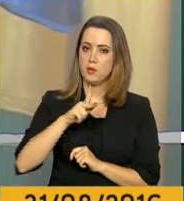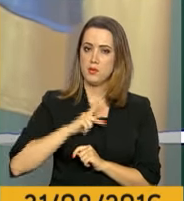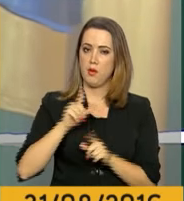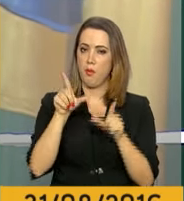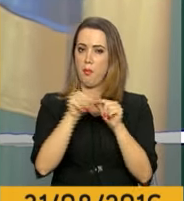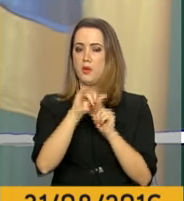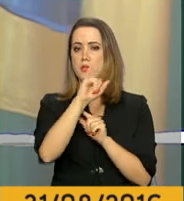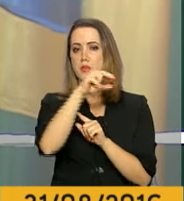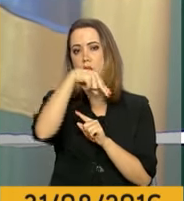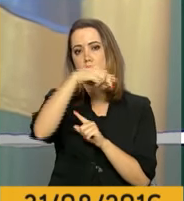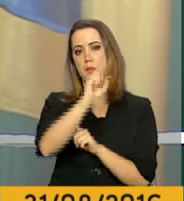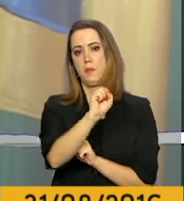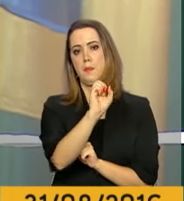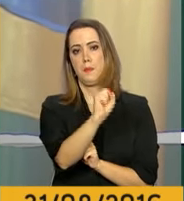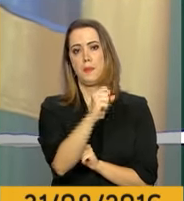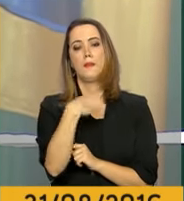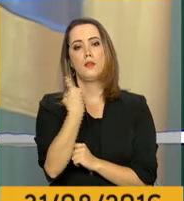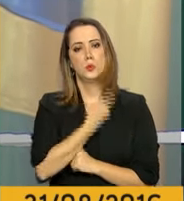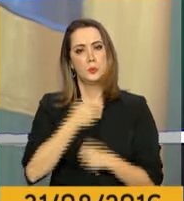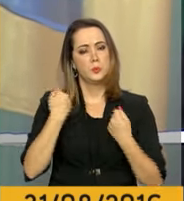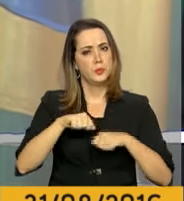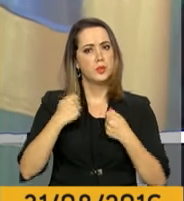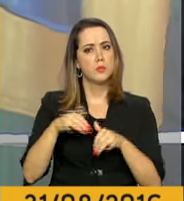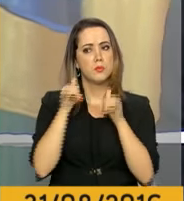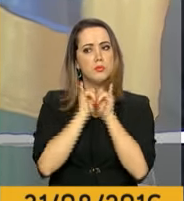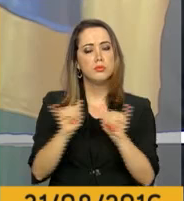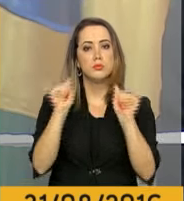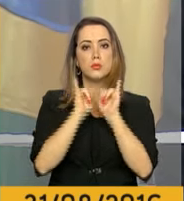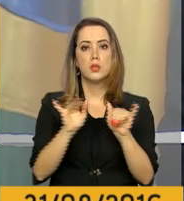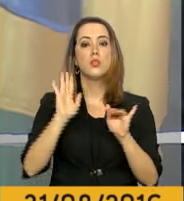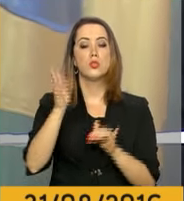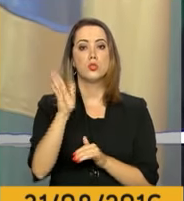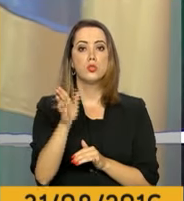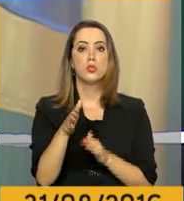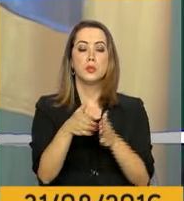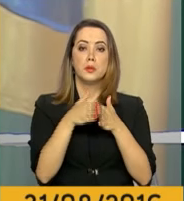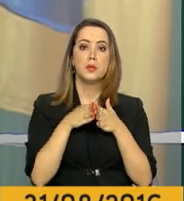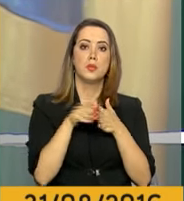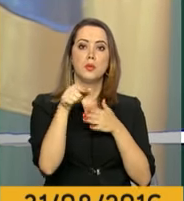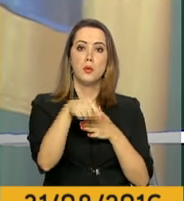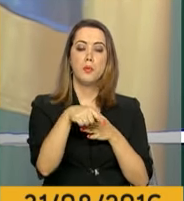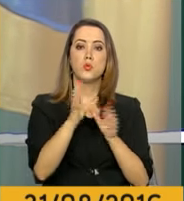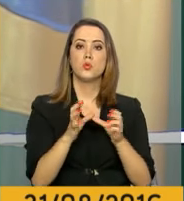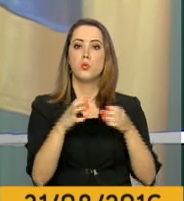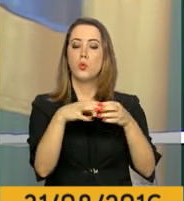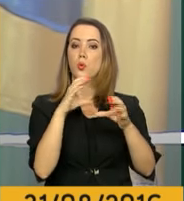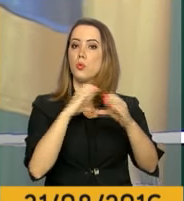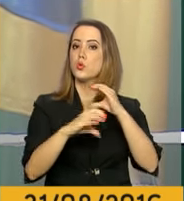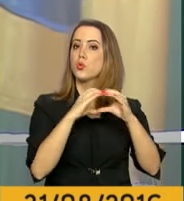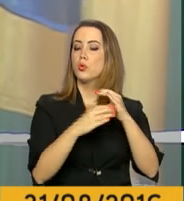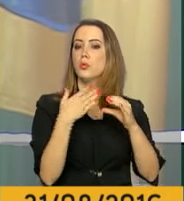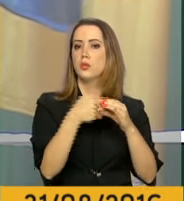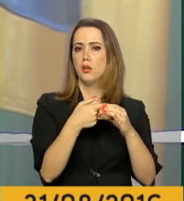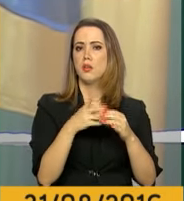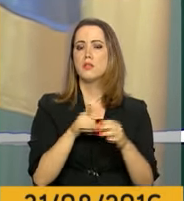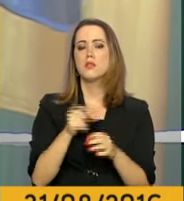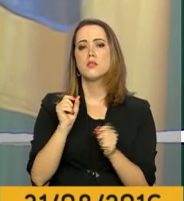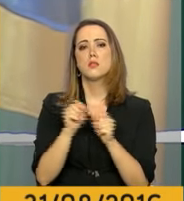que isso nós devemos divulgar, e até devo dizer, eu já pedi ao setor de comunicação aqui, que faça uma espécie